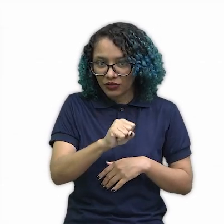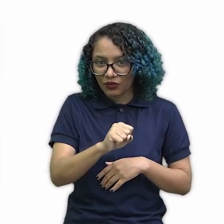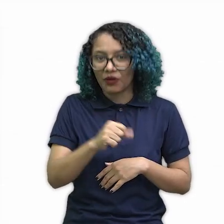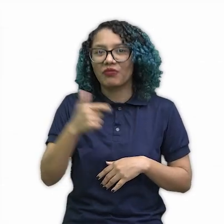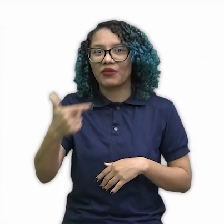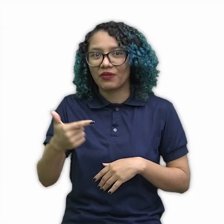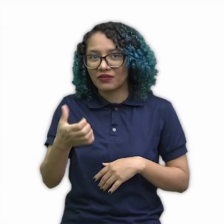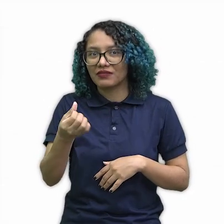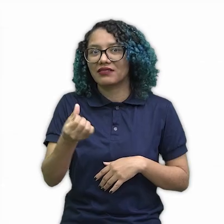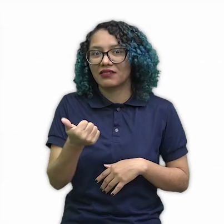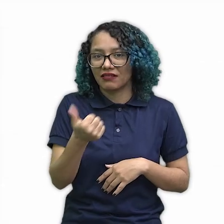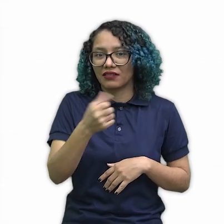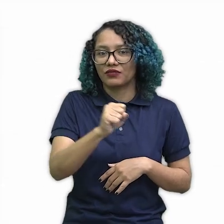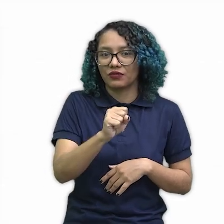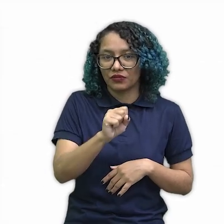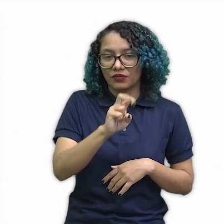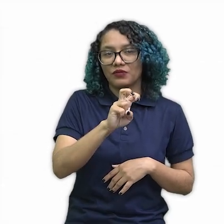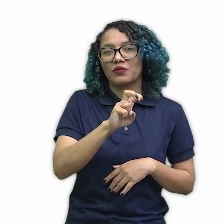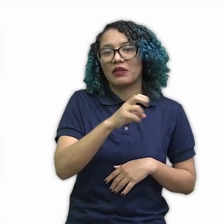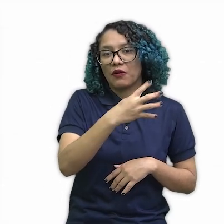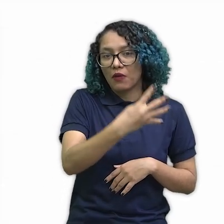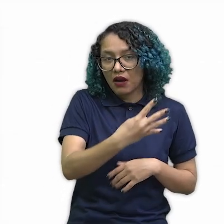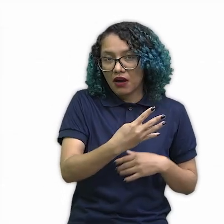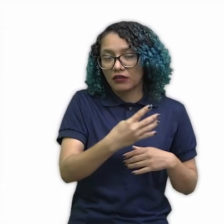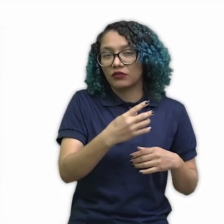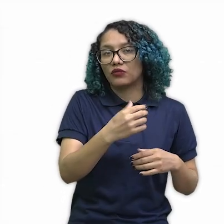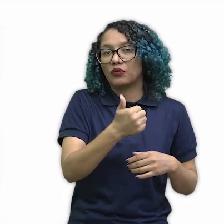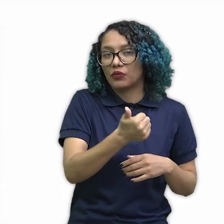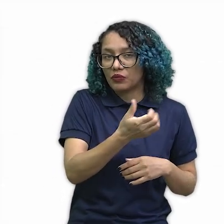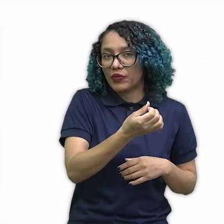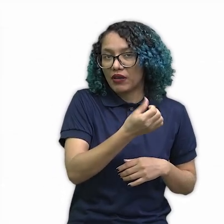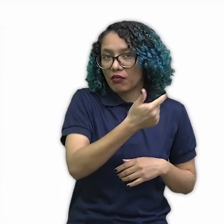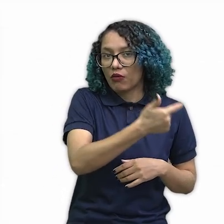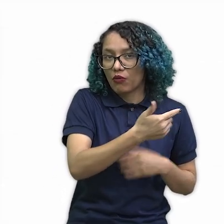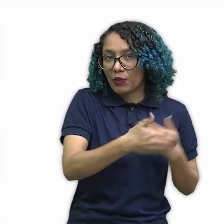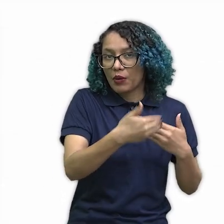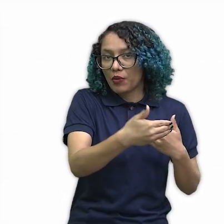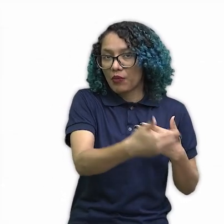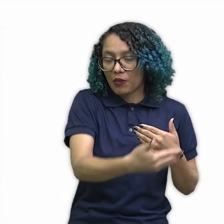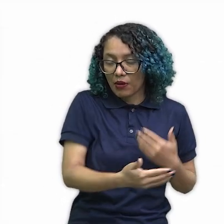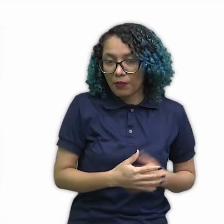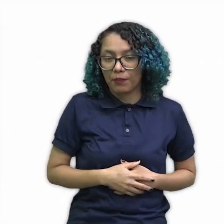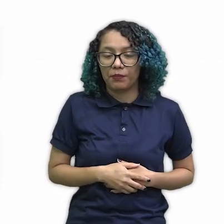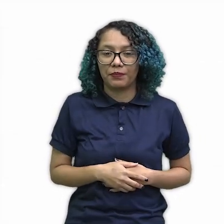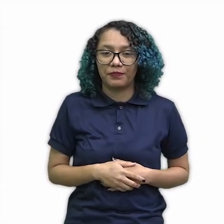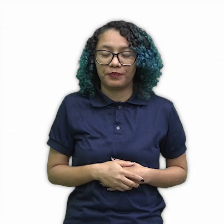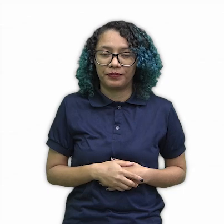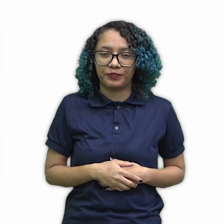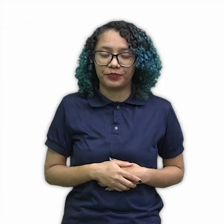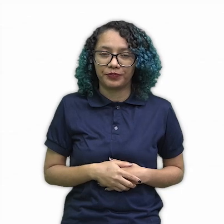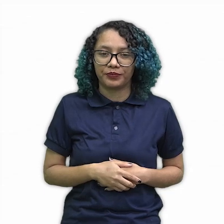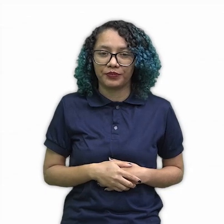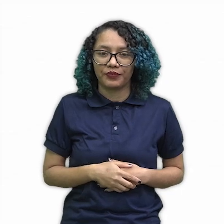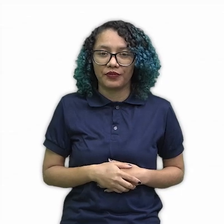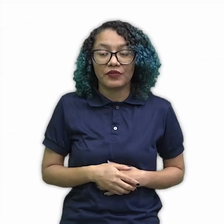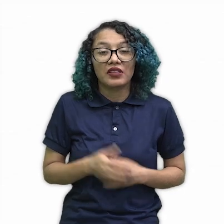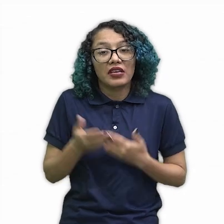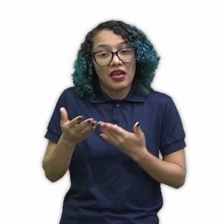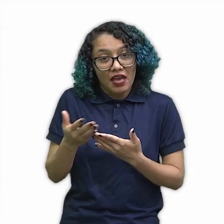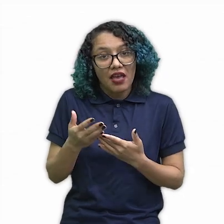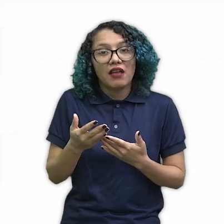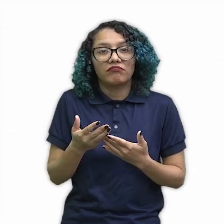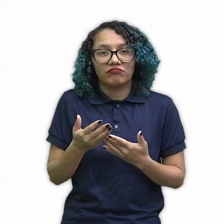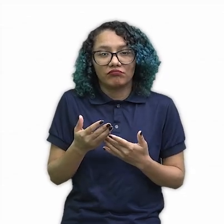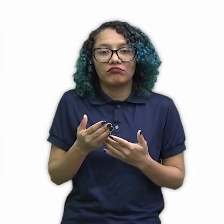assim sucessivamente, né? O 54, depois o 162, tá? Então, essa é a